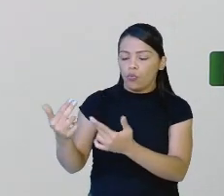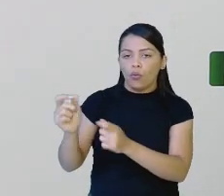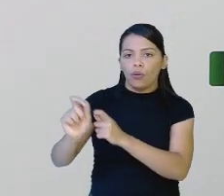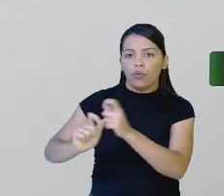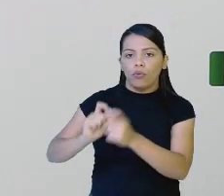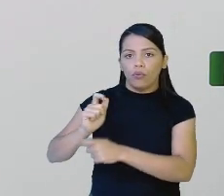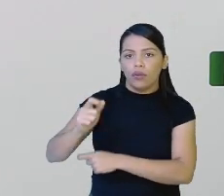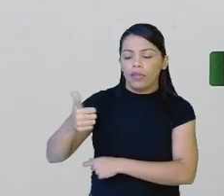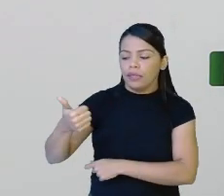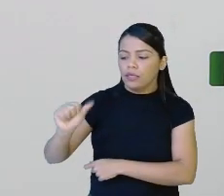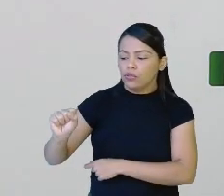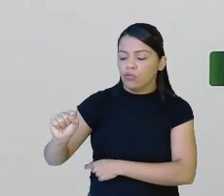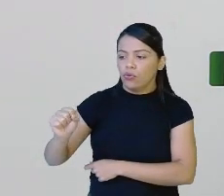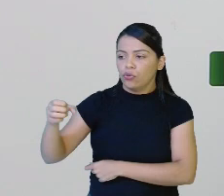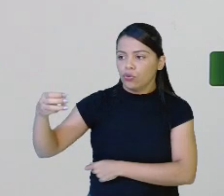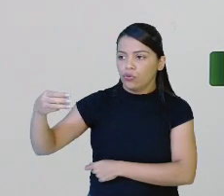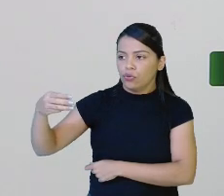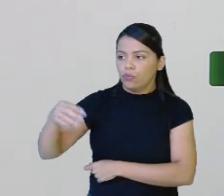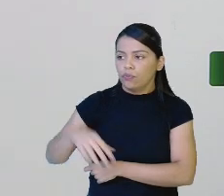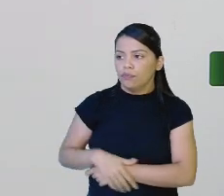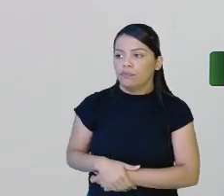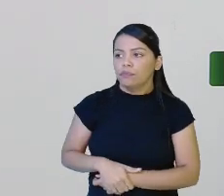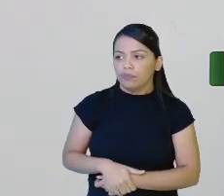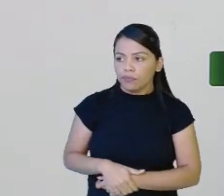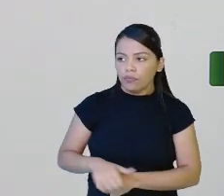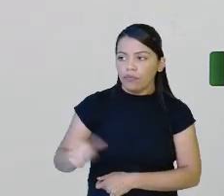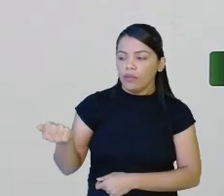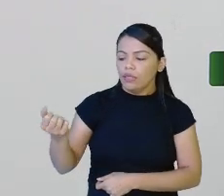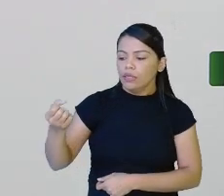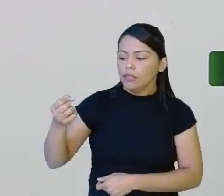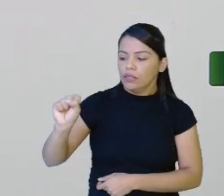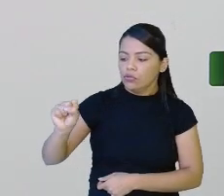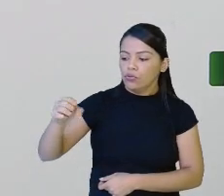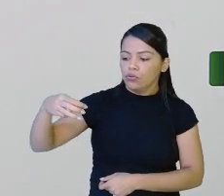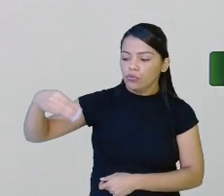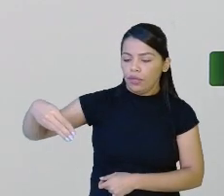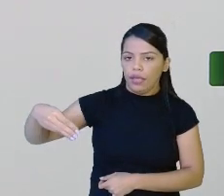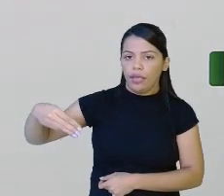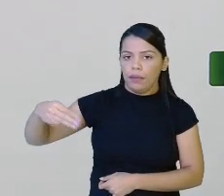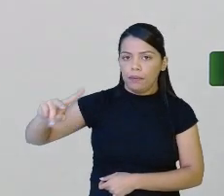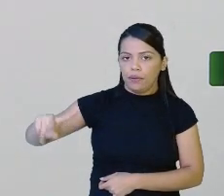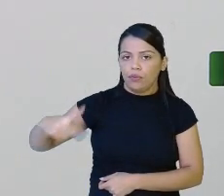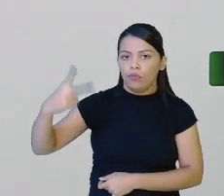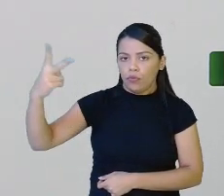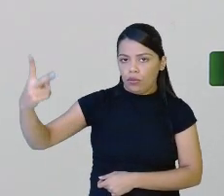a 18. Essa minha área tem 18 metros